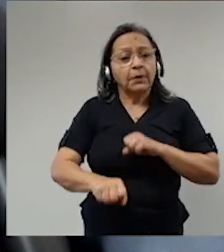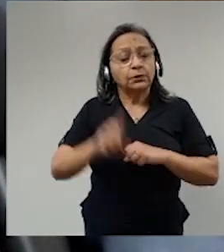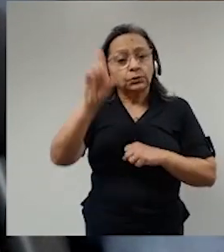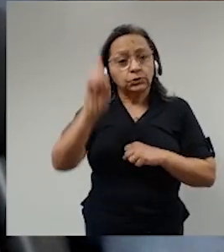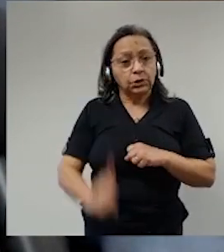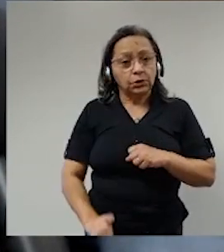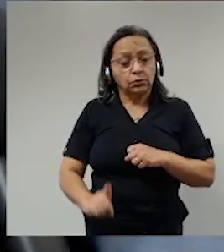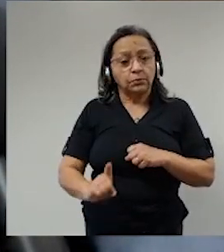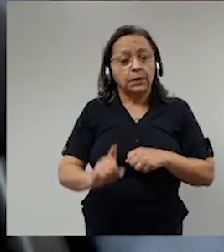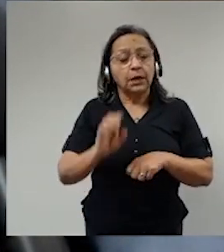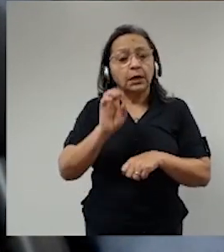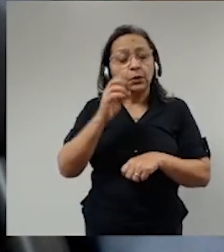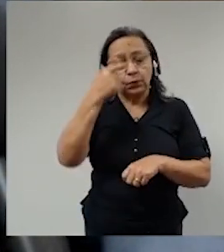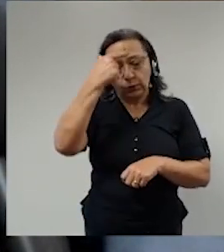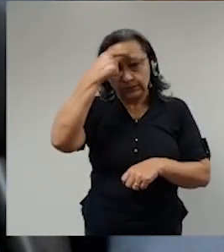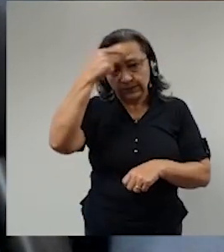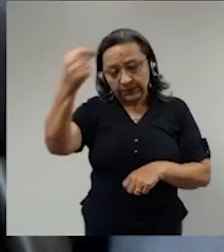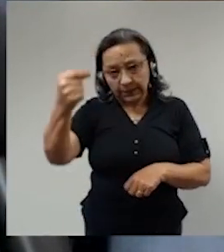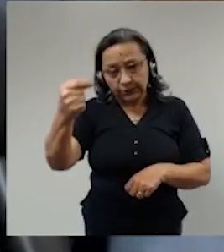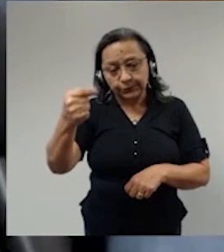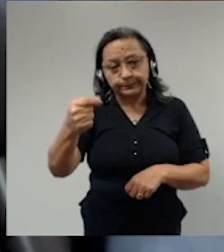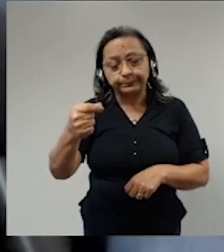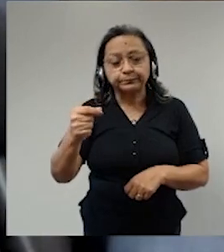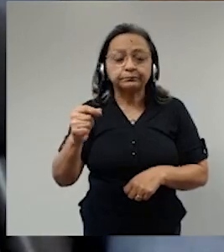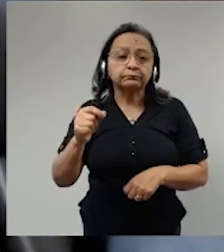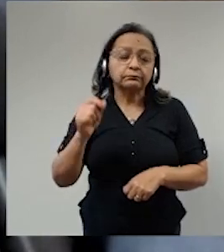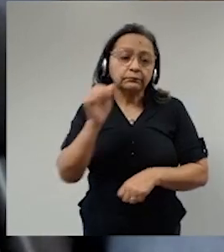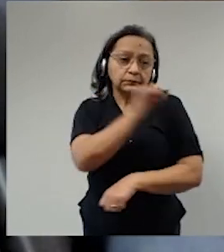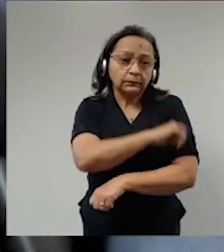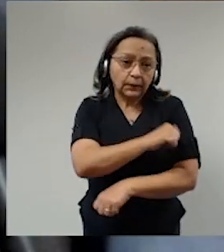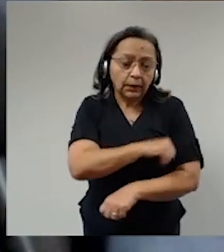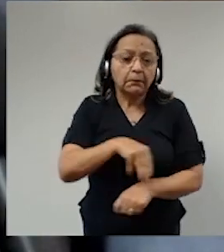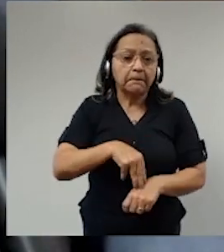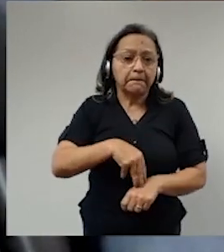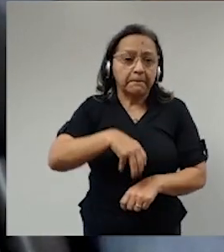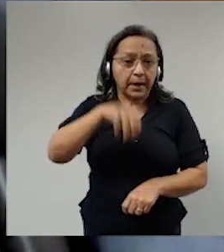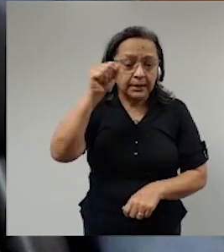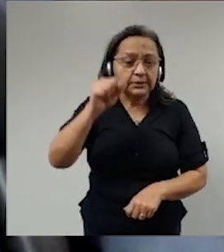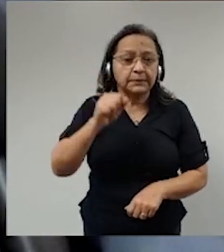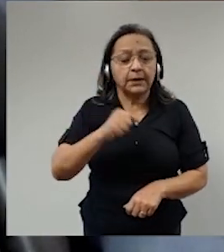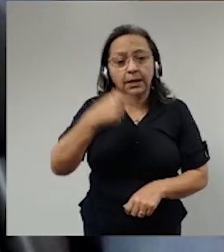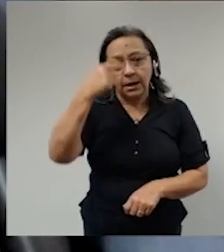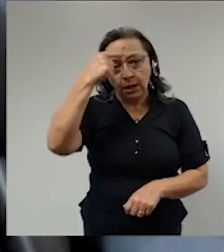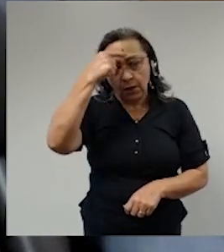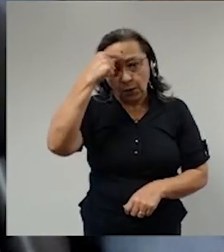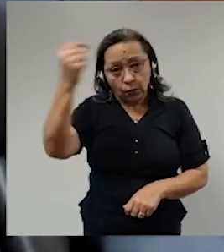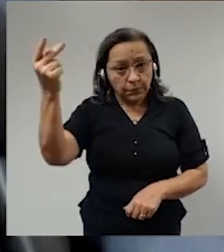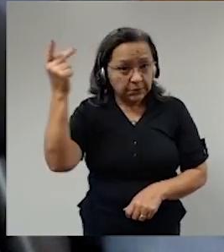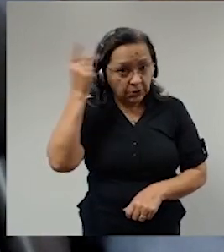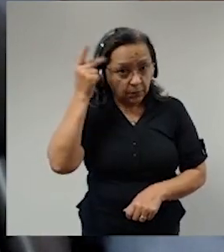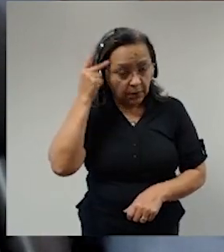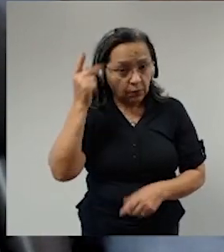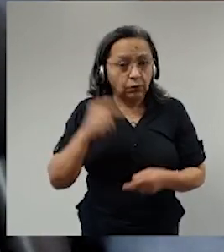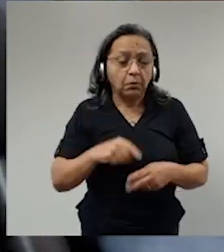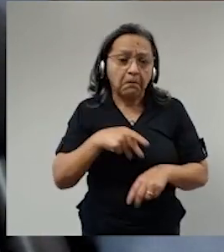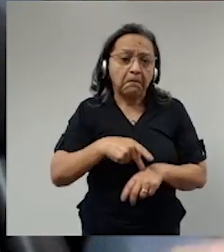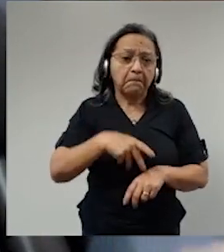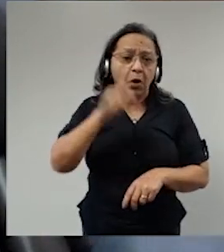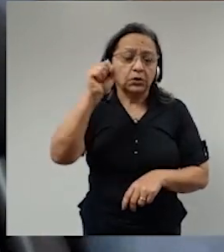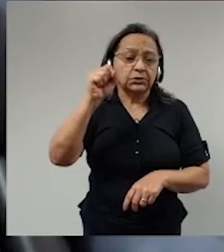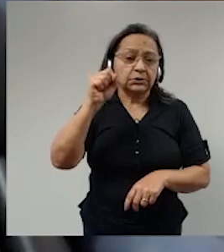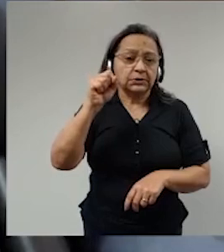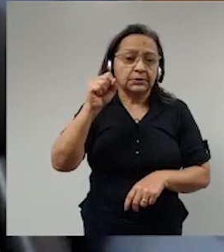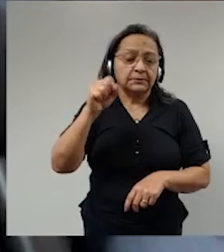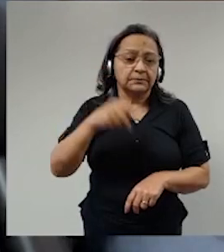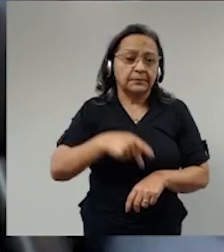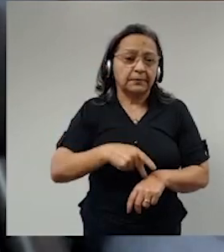pela UERJ, mestre em Direito Econômico e Financeiro pela USP, pós-graduado pela Universidade Mackenzie,